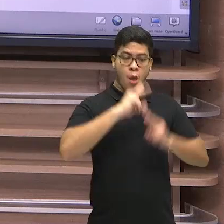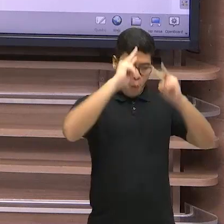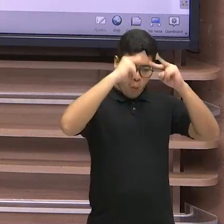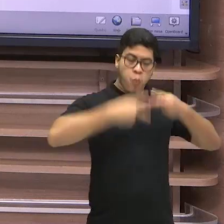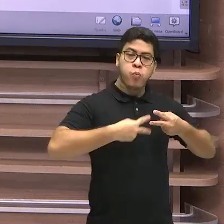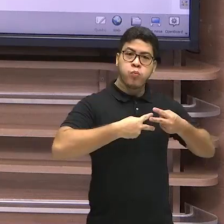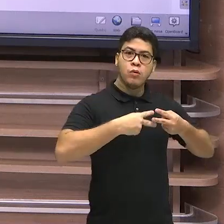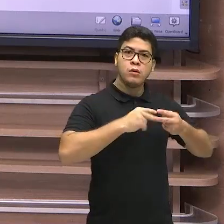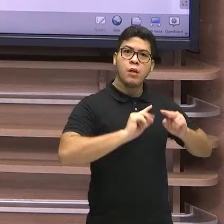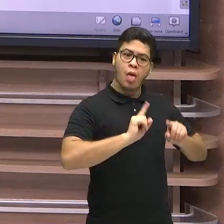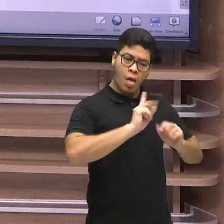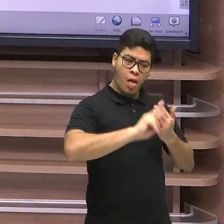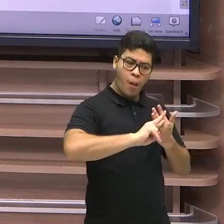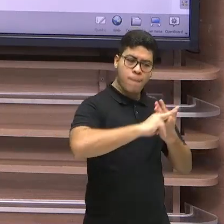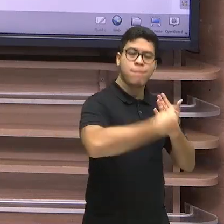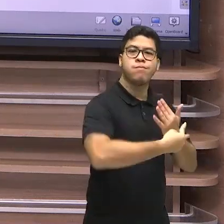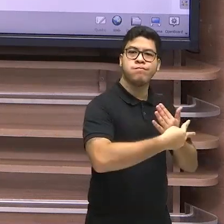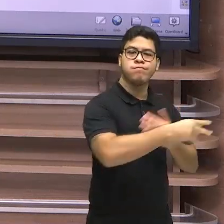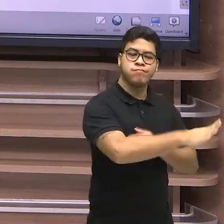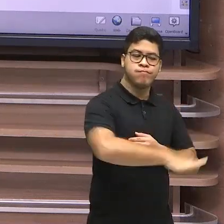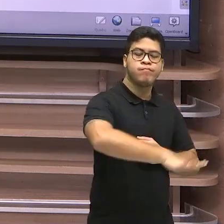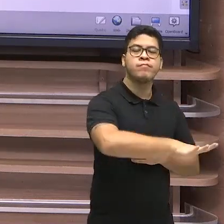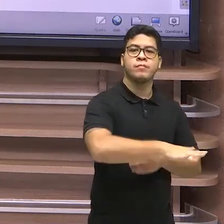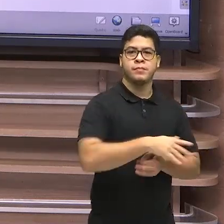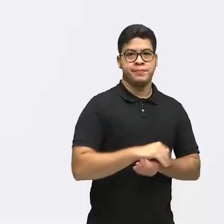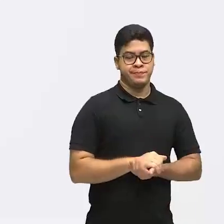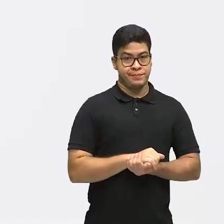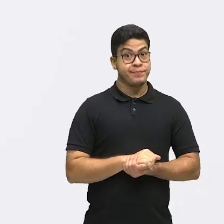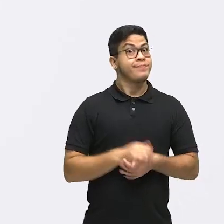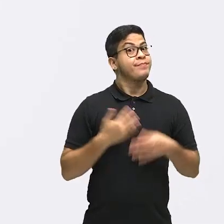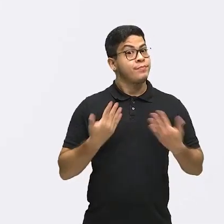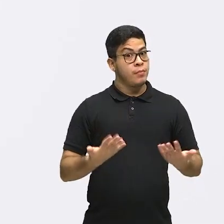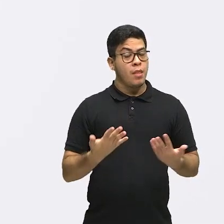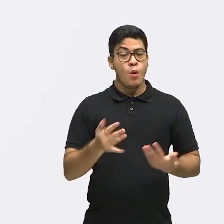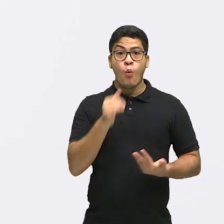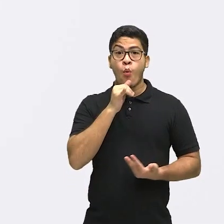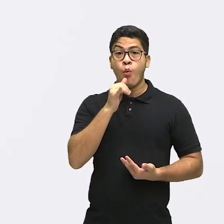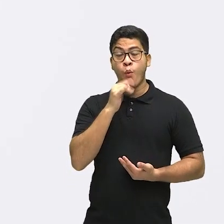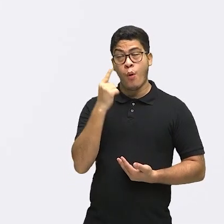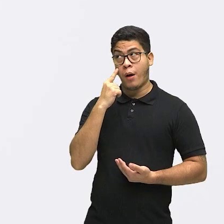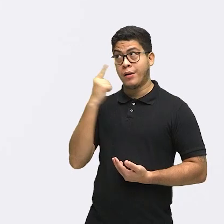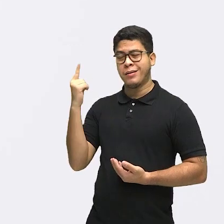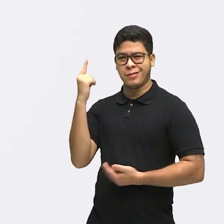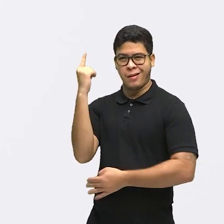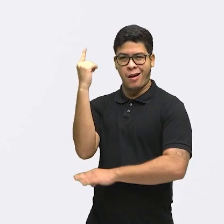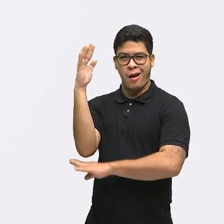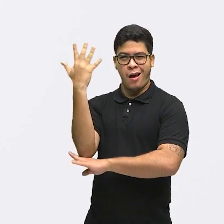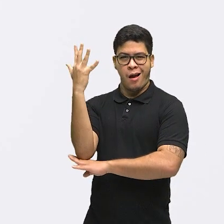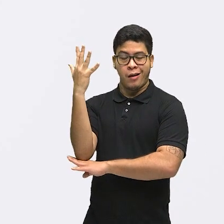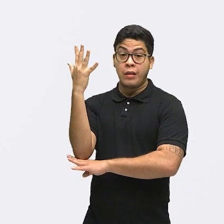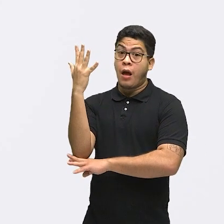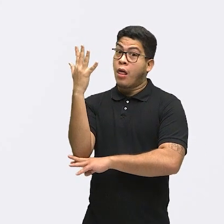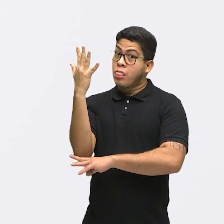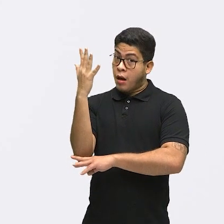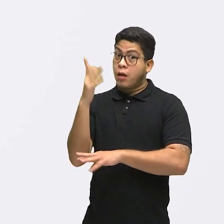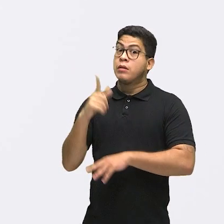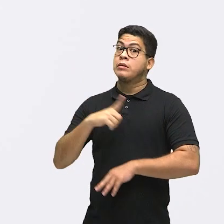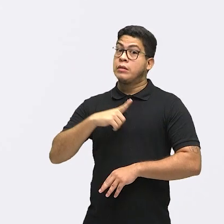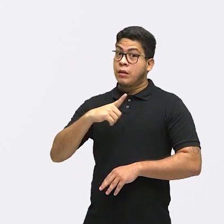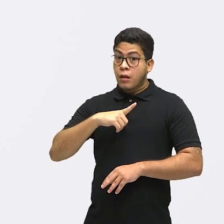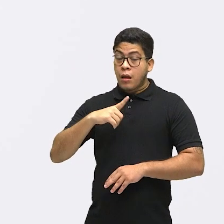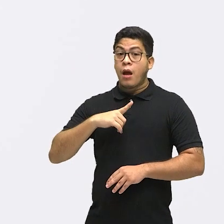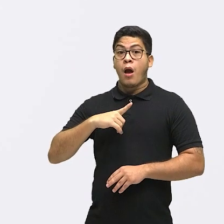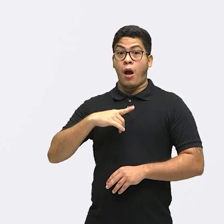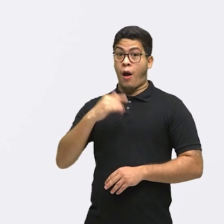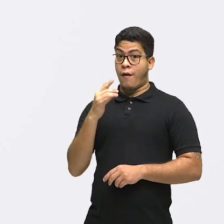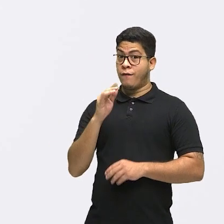gente chama de causas artificiais. Trouxe aí um exemplo de árvores aí, ó, que estão com risco de extinção. Algumas